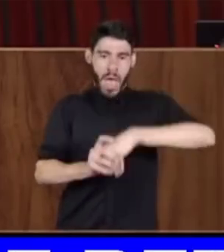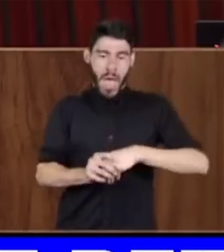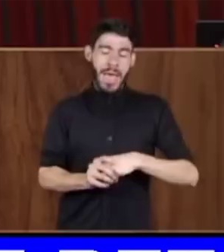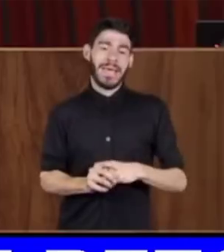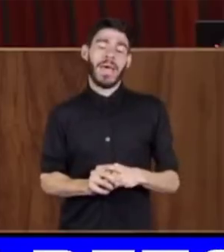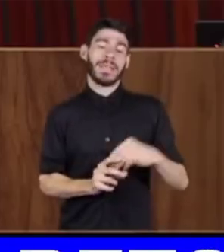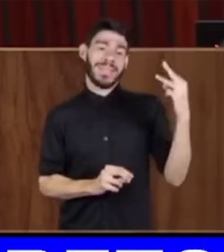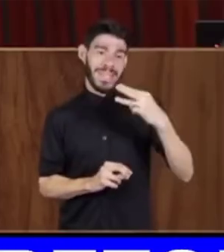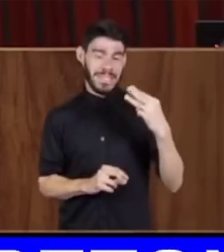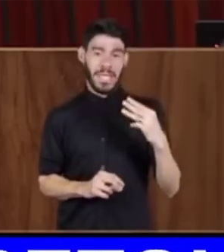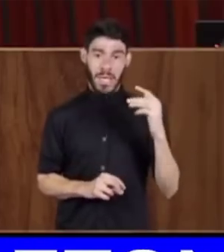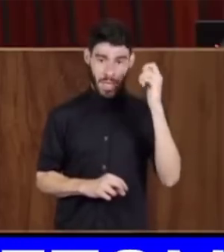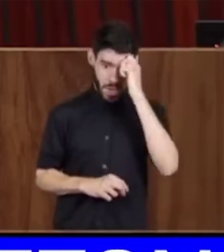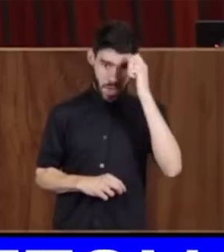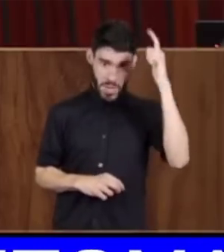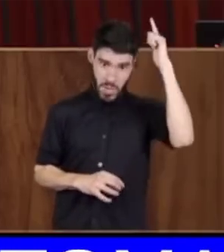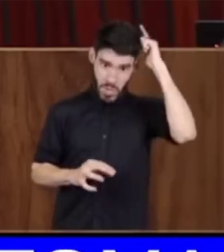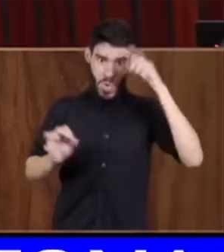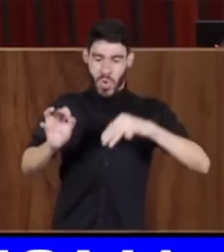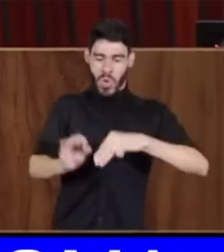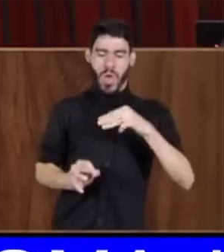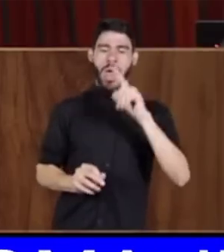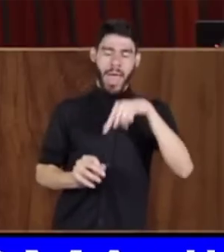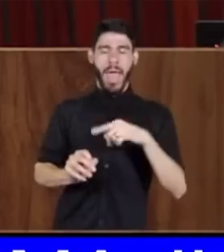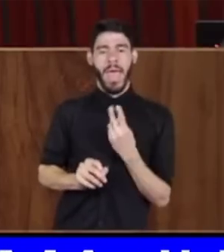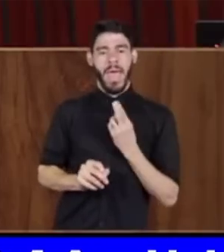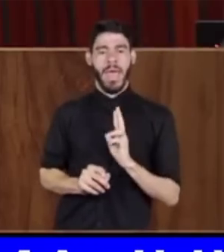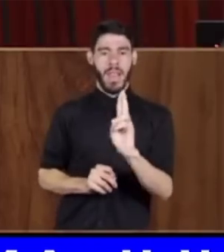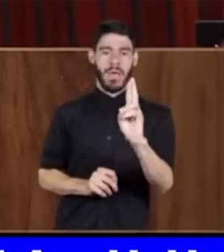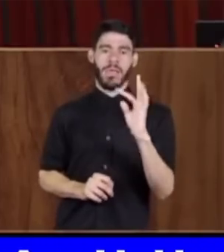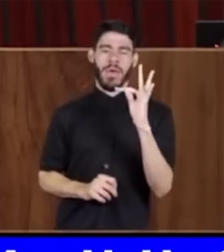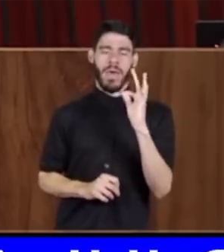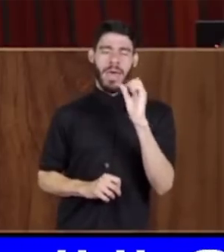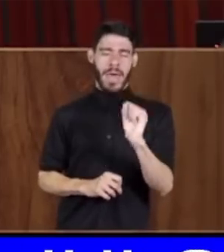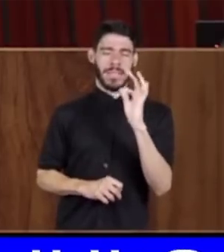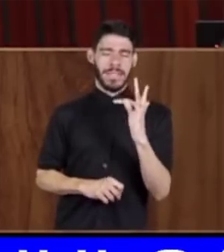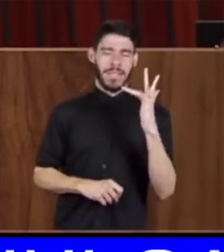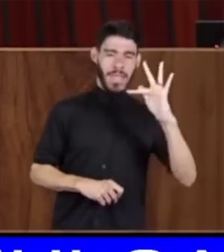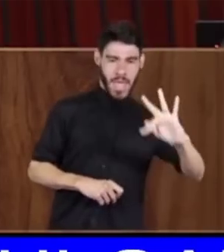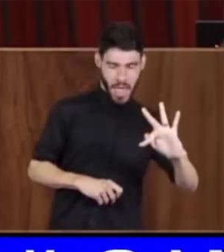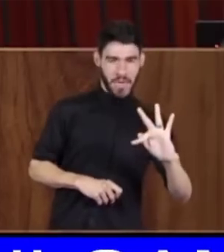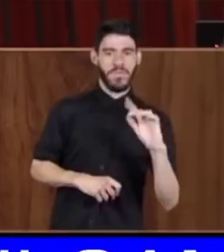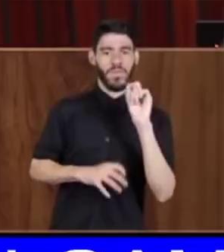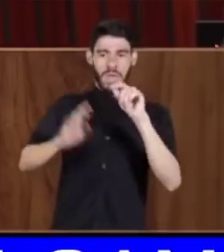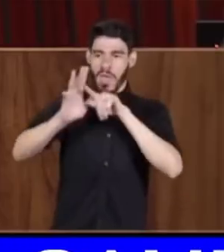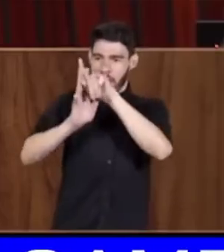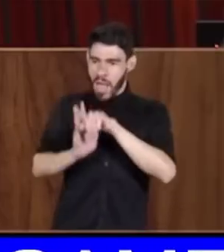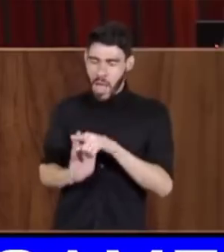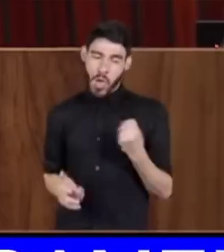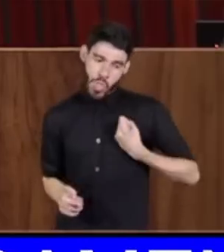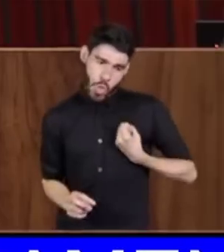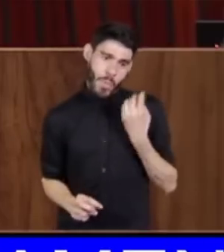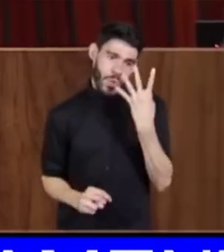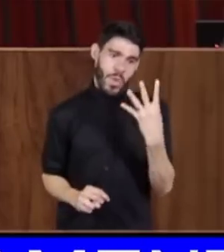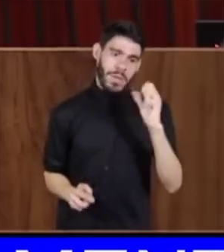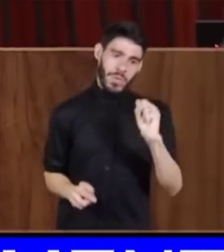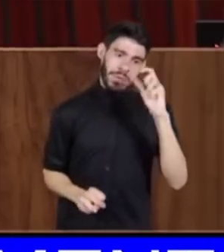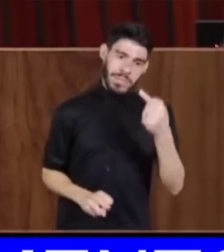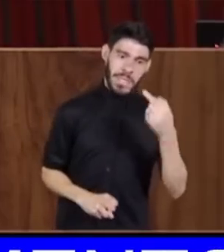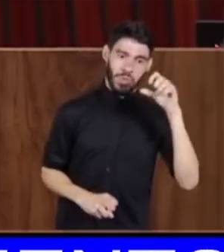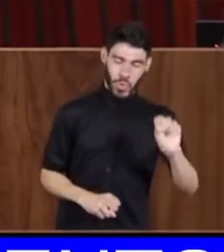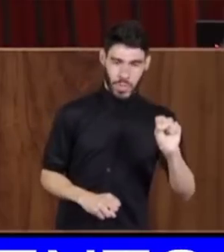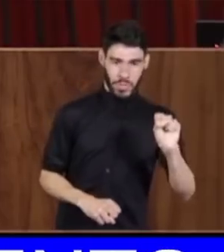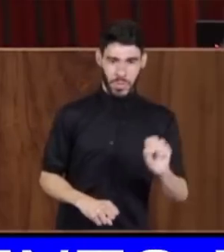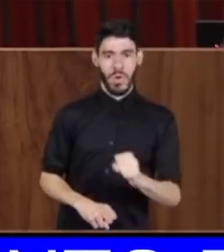Alexandre de Moraes, na condição de relator no Supremo Tribunal Federal, 2 inquéritos, número